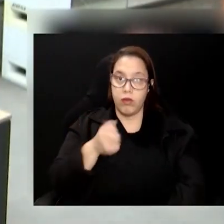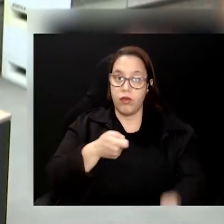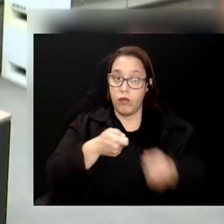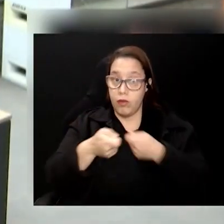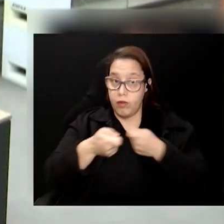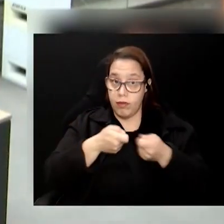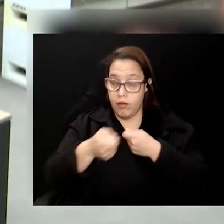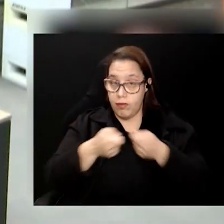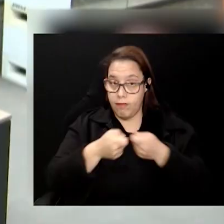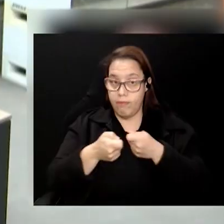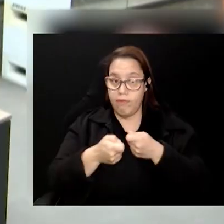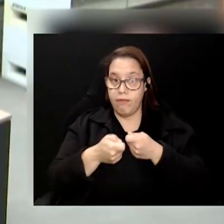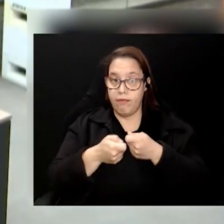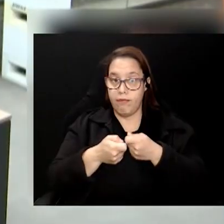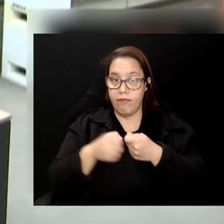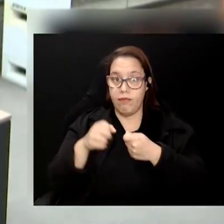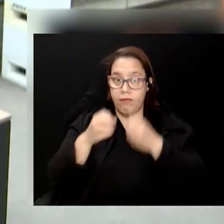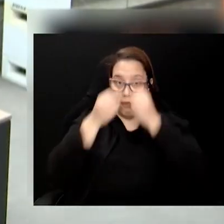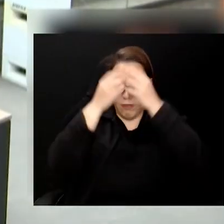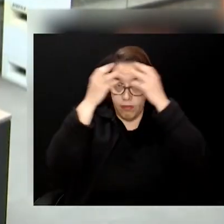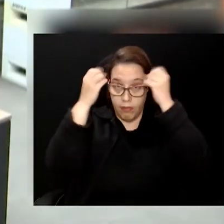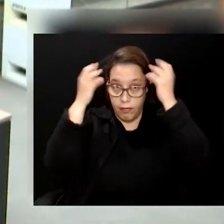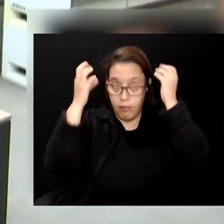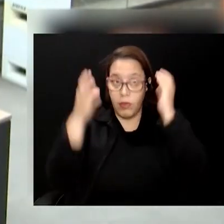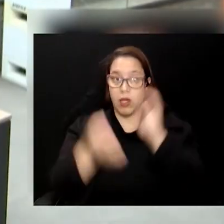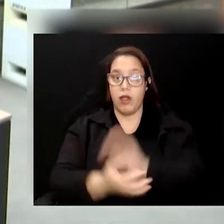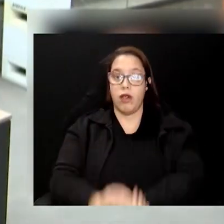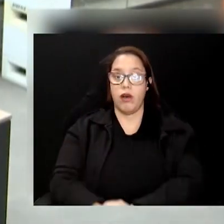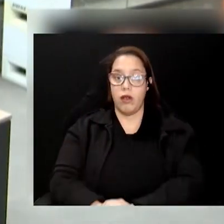para a neurotransmissão.